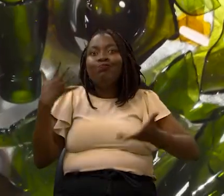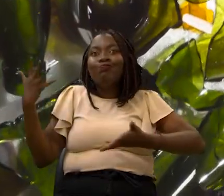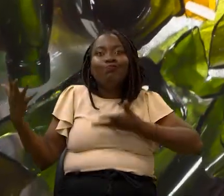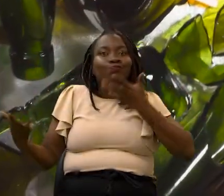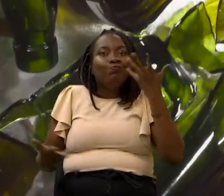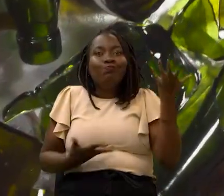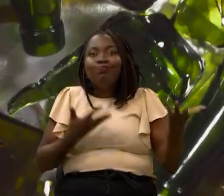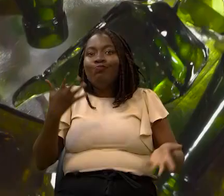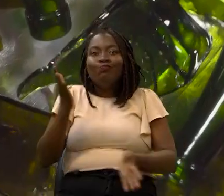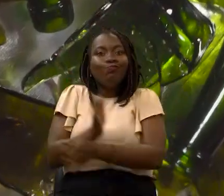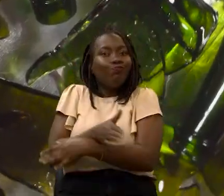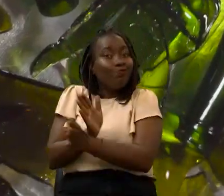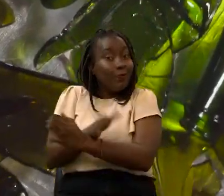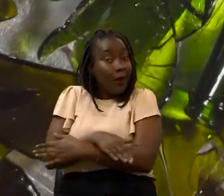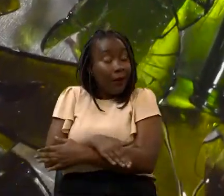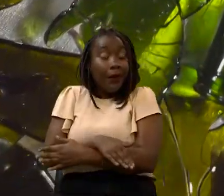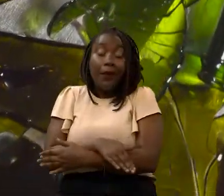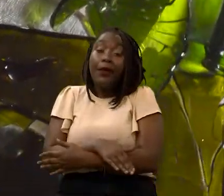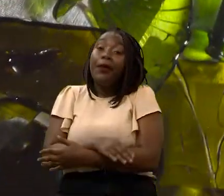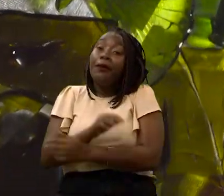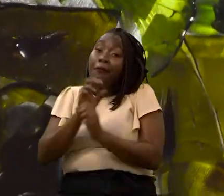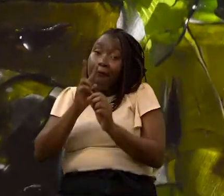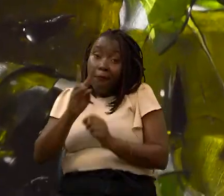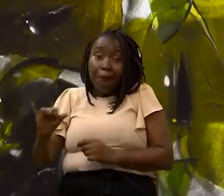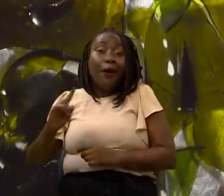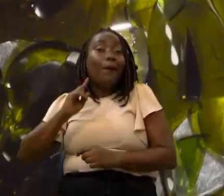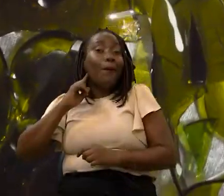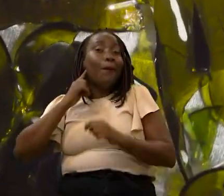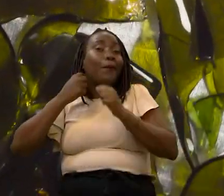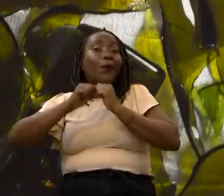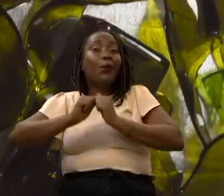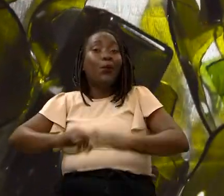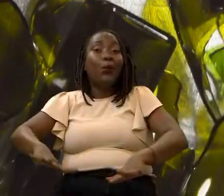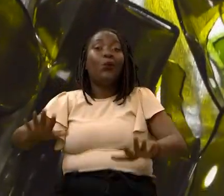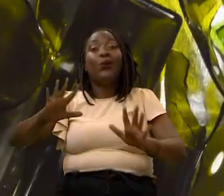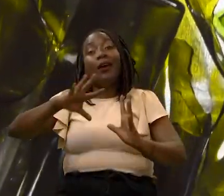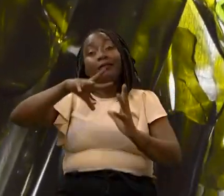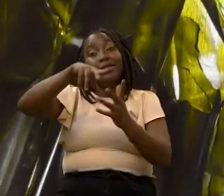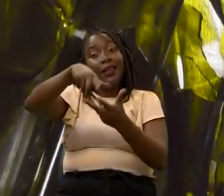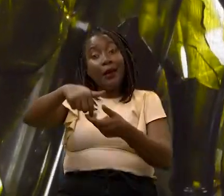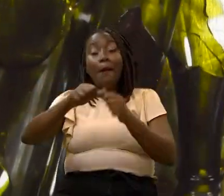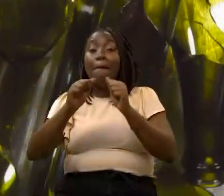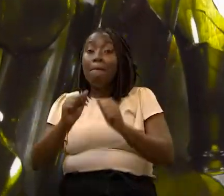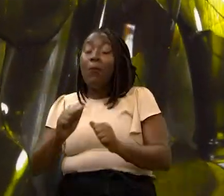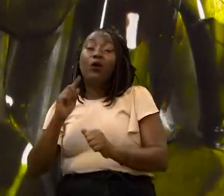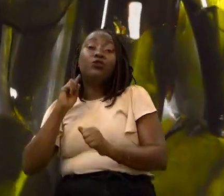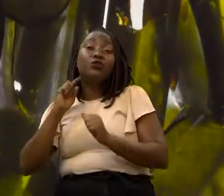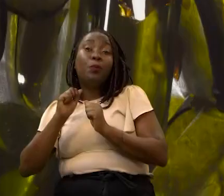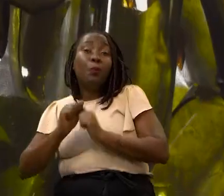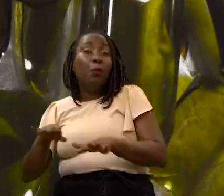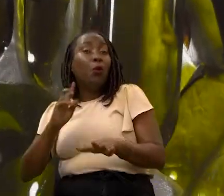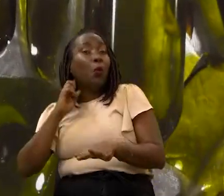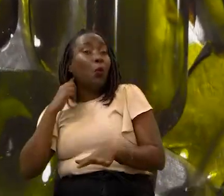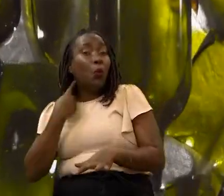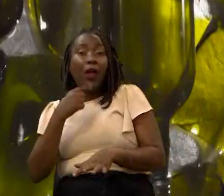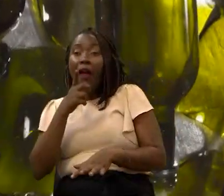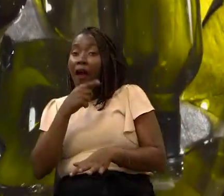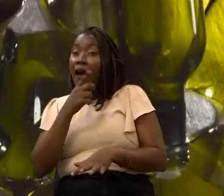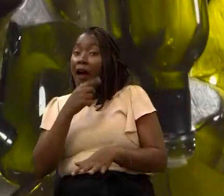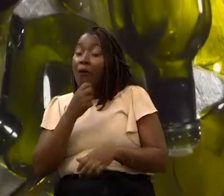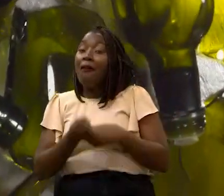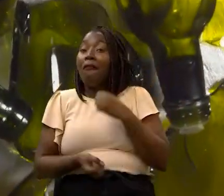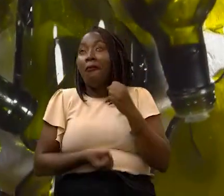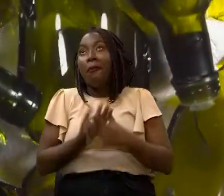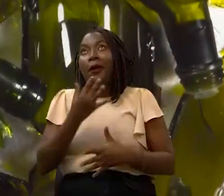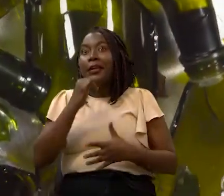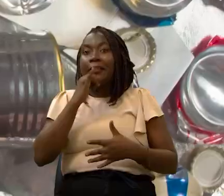forma sem cuidado, isso vai poluir a terra, pode poluir a água,